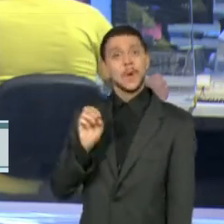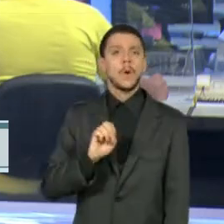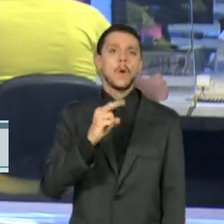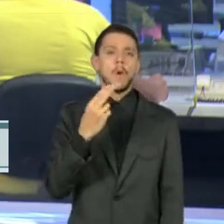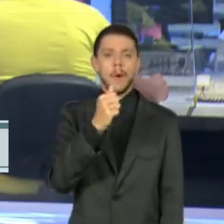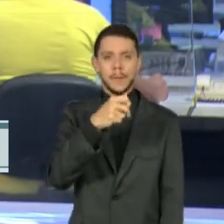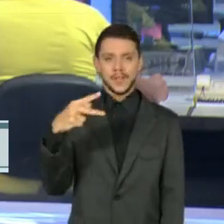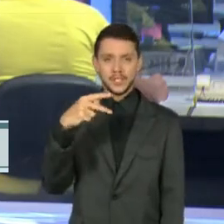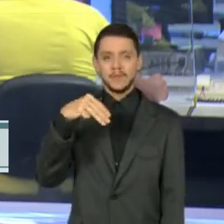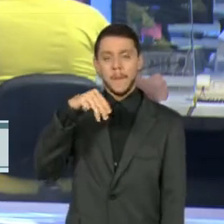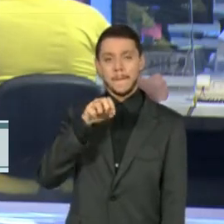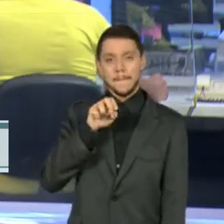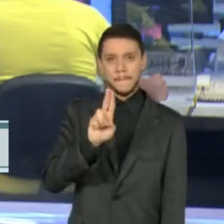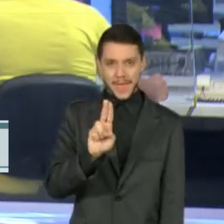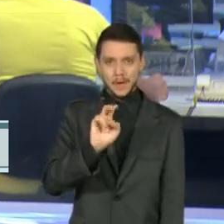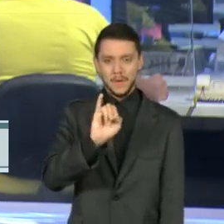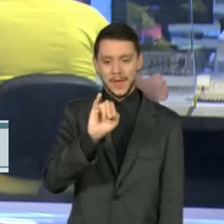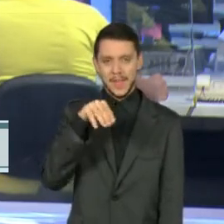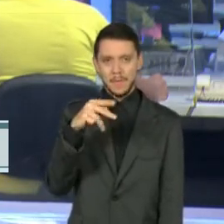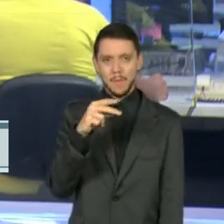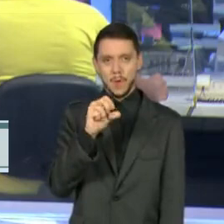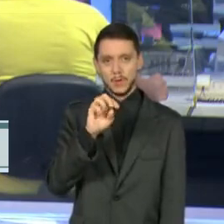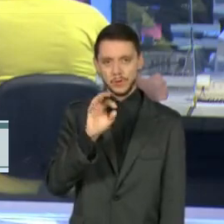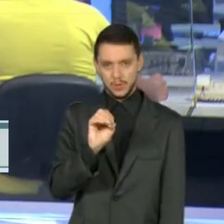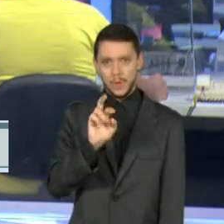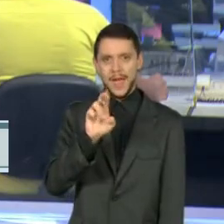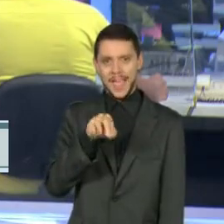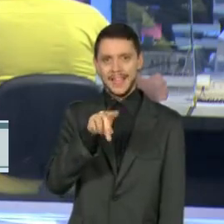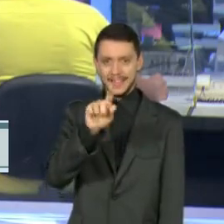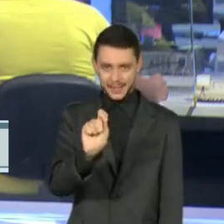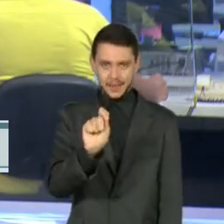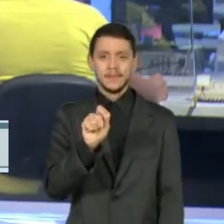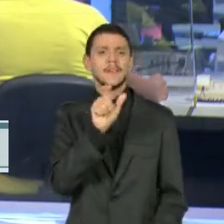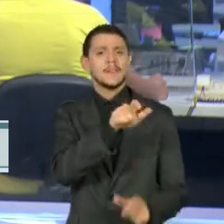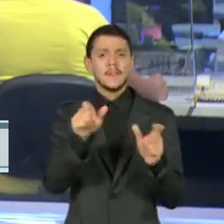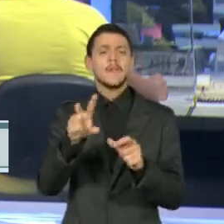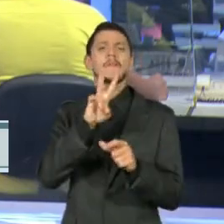meu imposto de renda os contribuintes devem receber o valor na próxima segunda